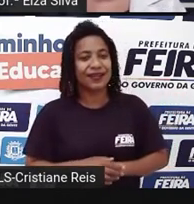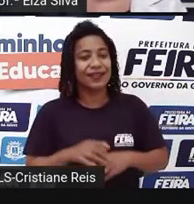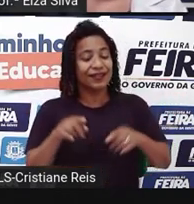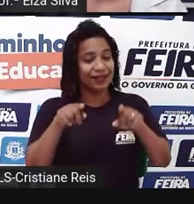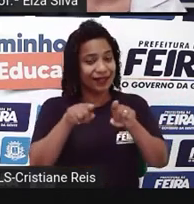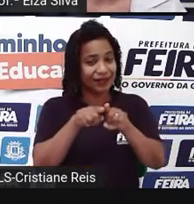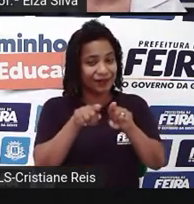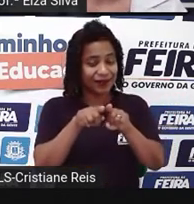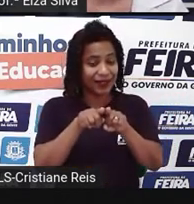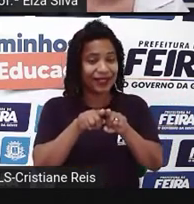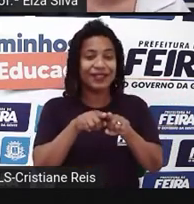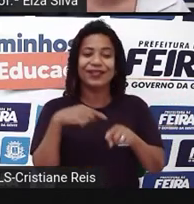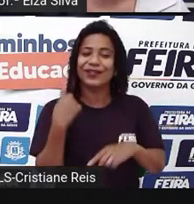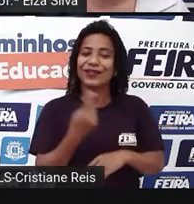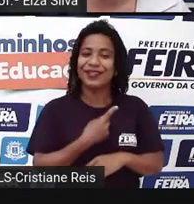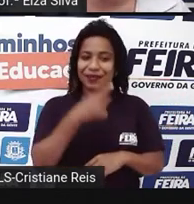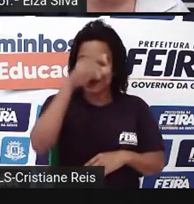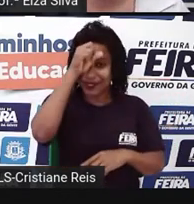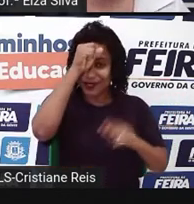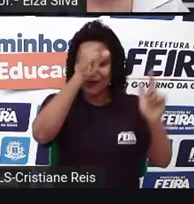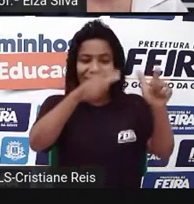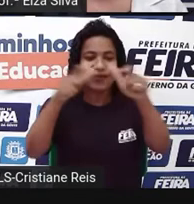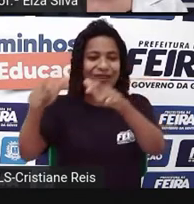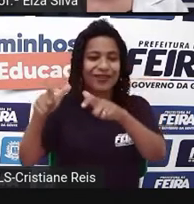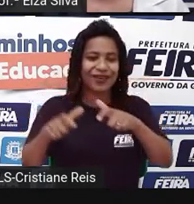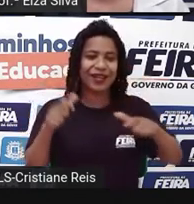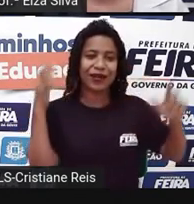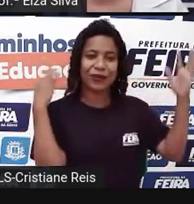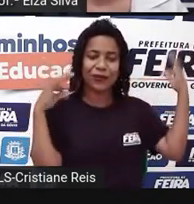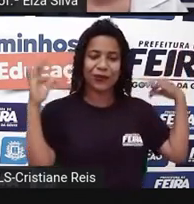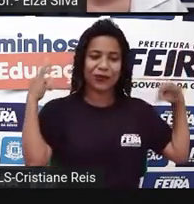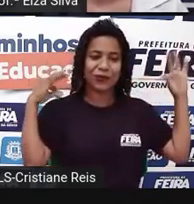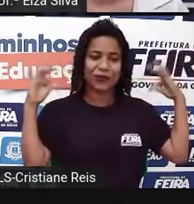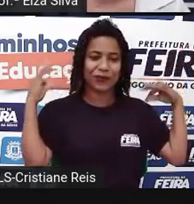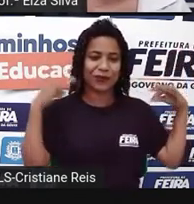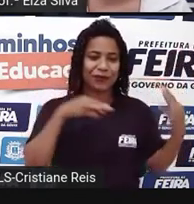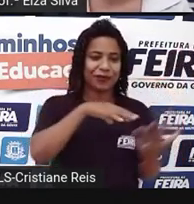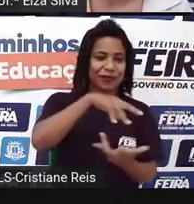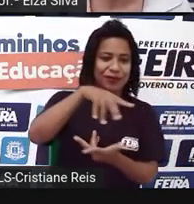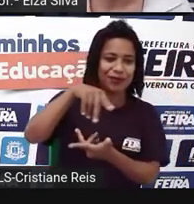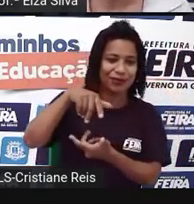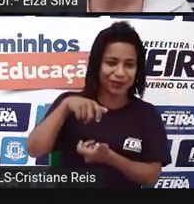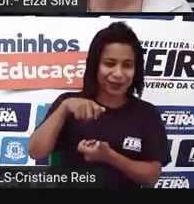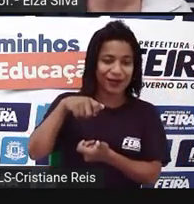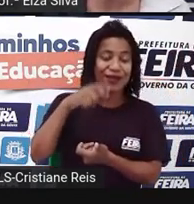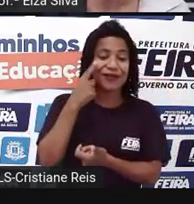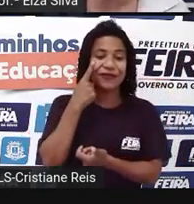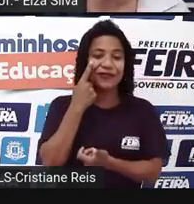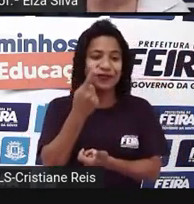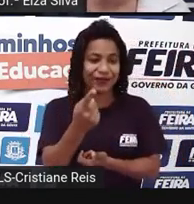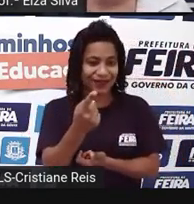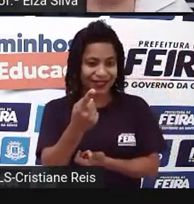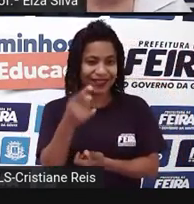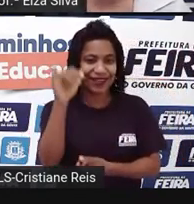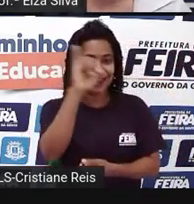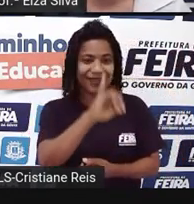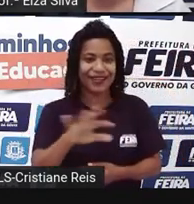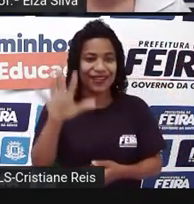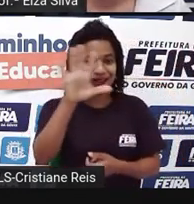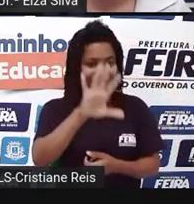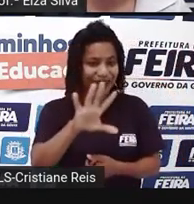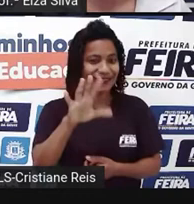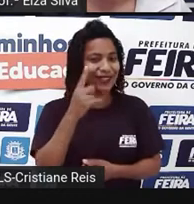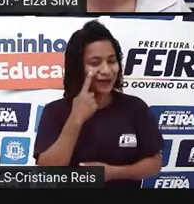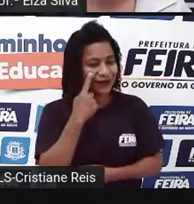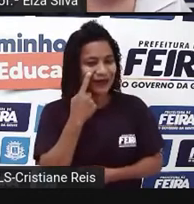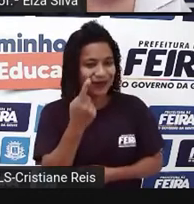aprender sobre esses lugares maravilhosos que estão ao redor do mundo, vocês devem também conhecer esta imagem, Tower